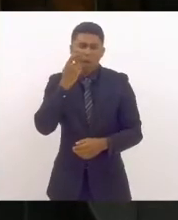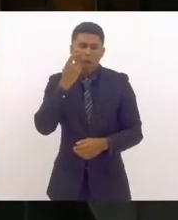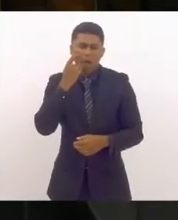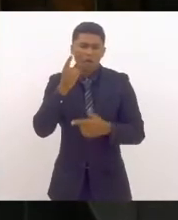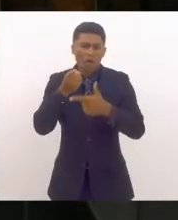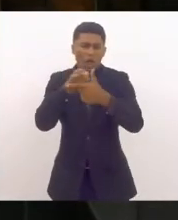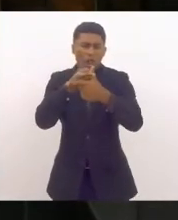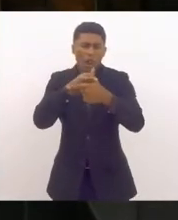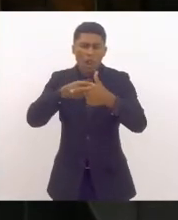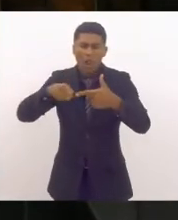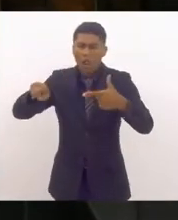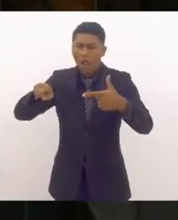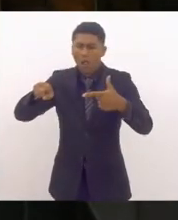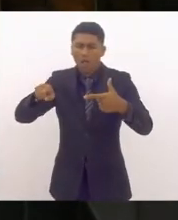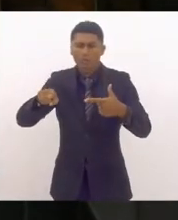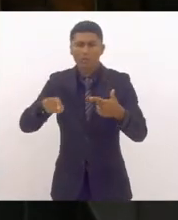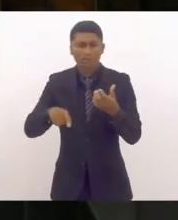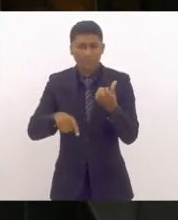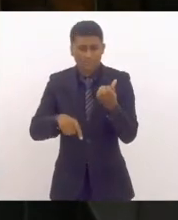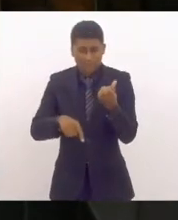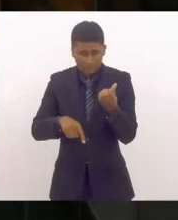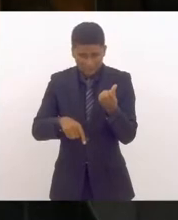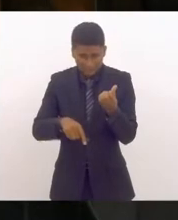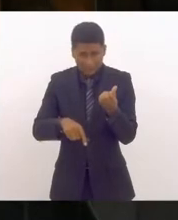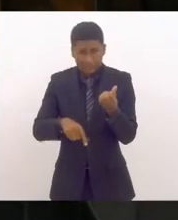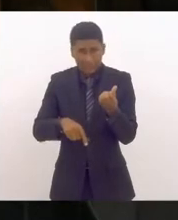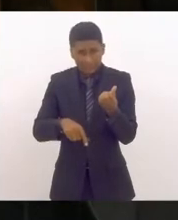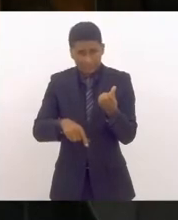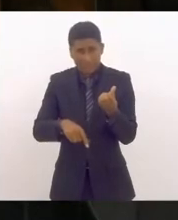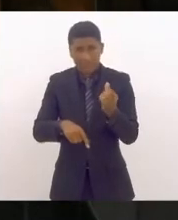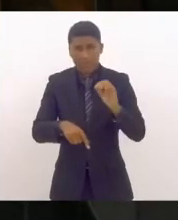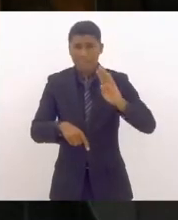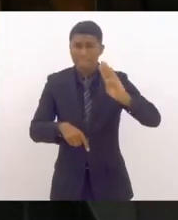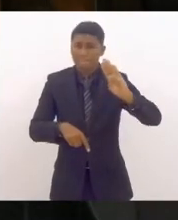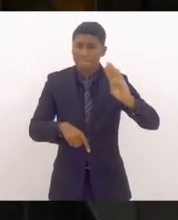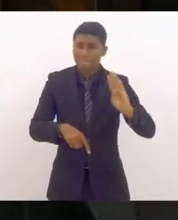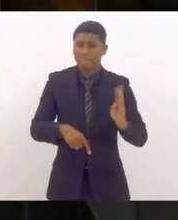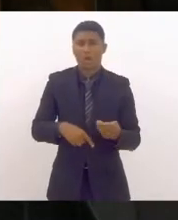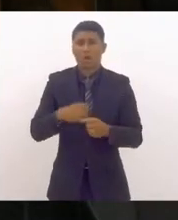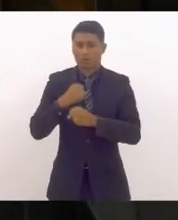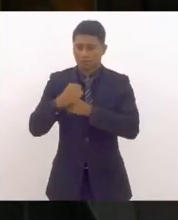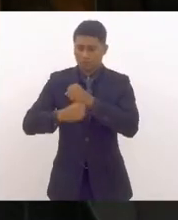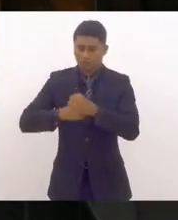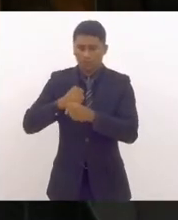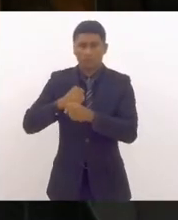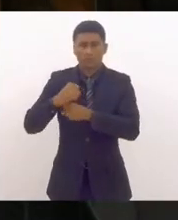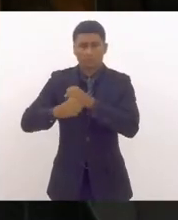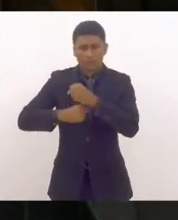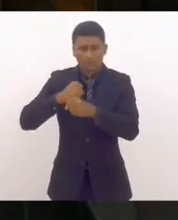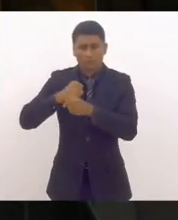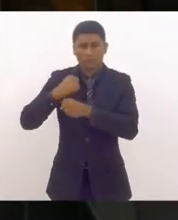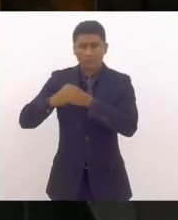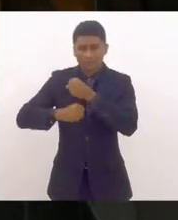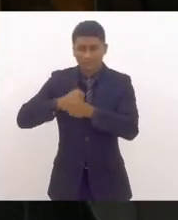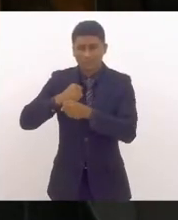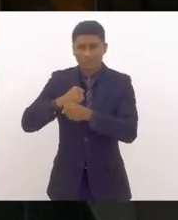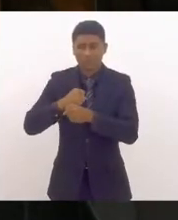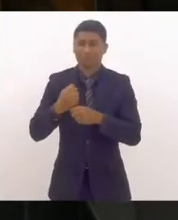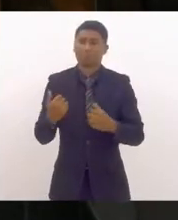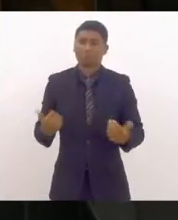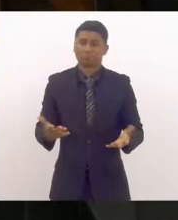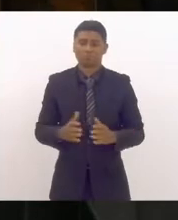são seis bilhões por ano Oi e aí senhor presidente saindo da trem da